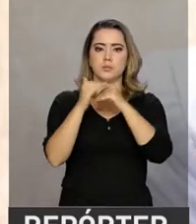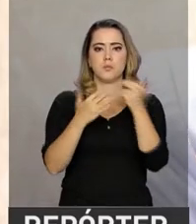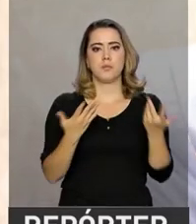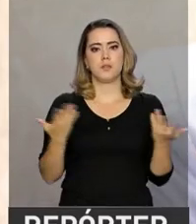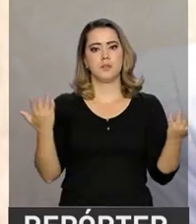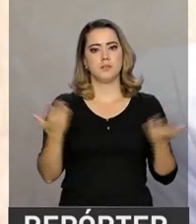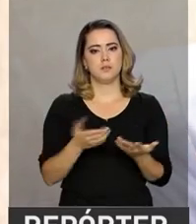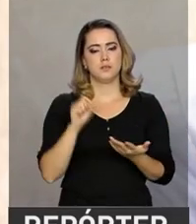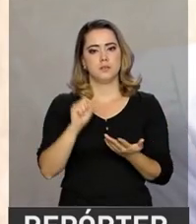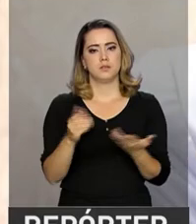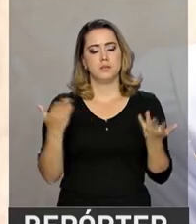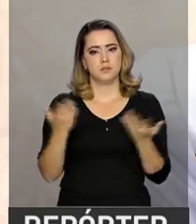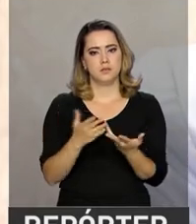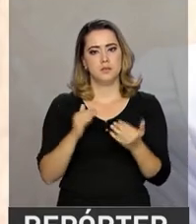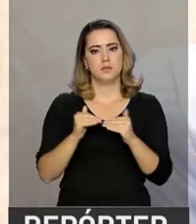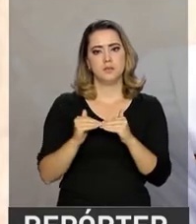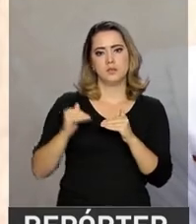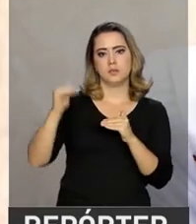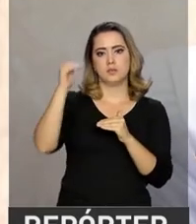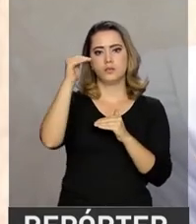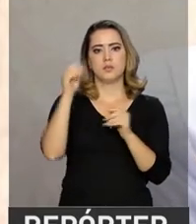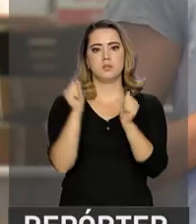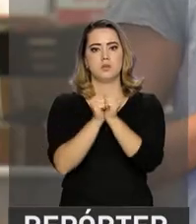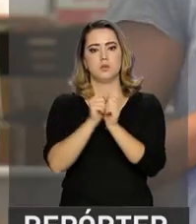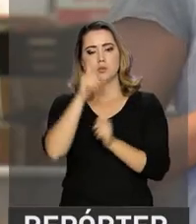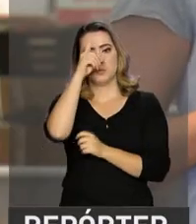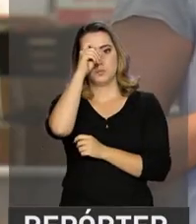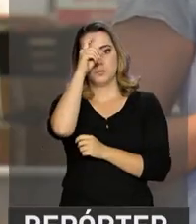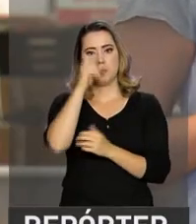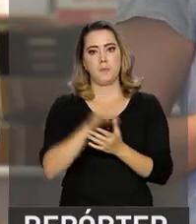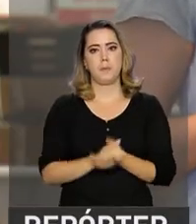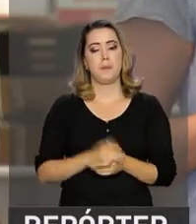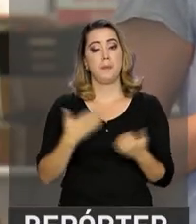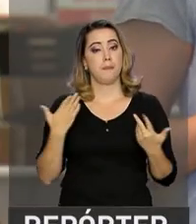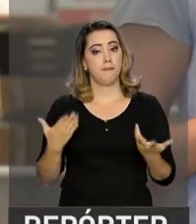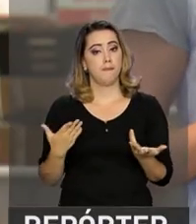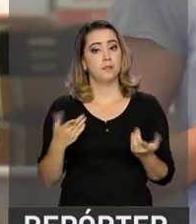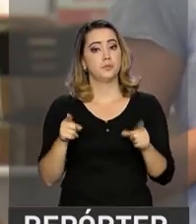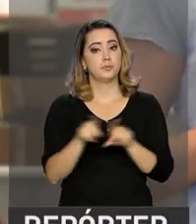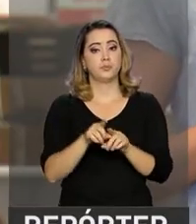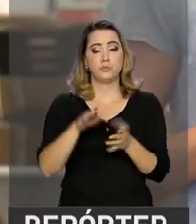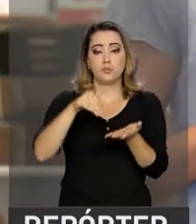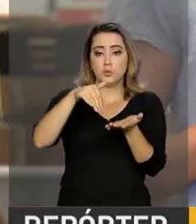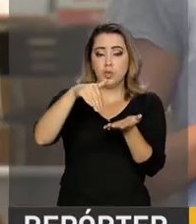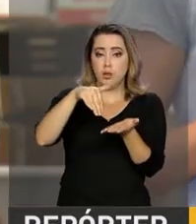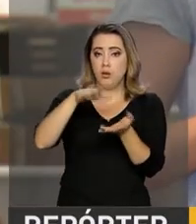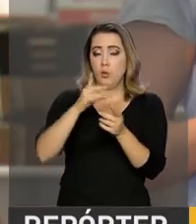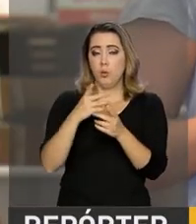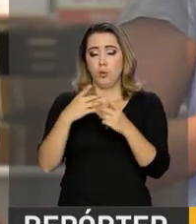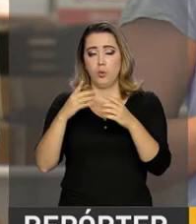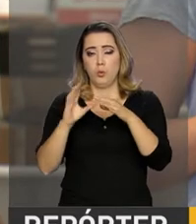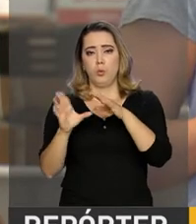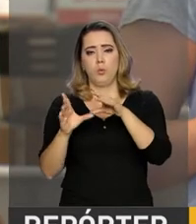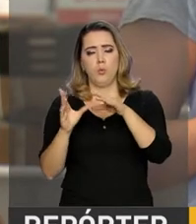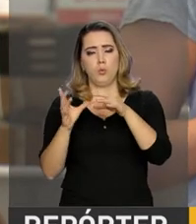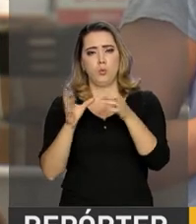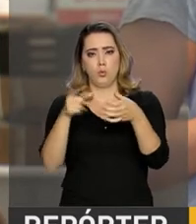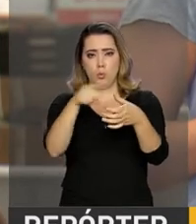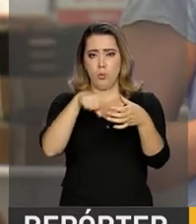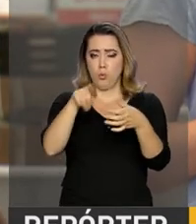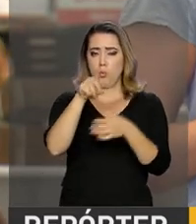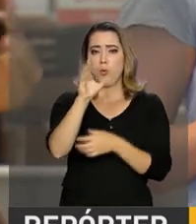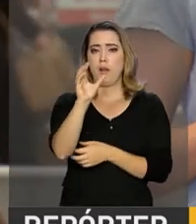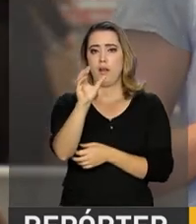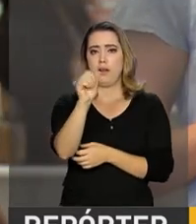mais agora dá para mim crescer junto com o hospital. E os dados do Cadastro Geral de Empregados e Desempregados, o